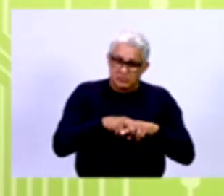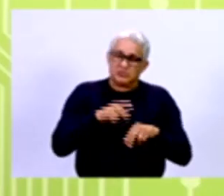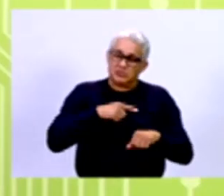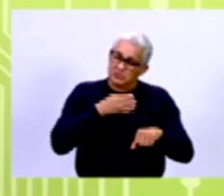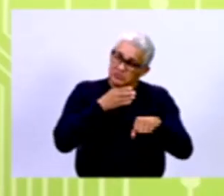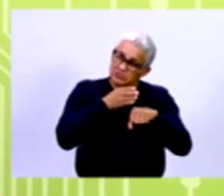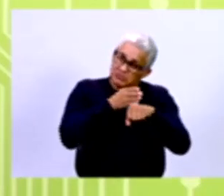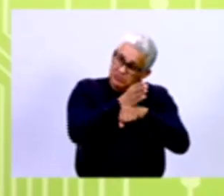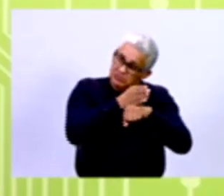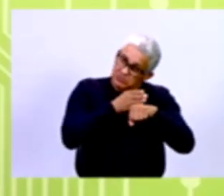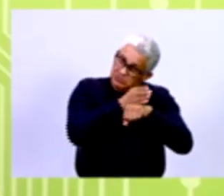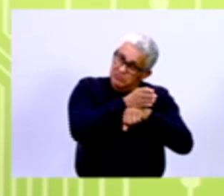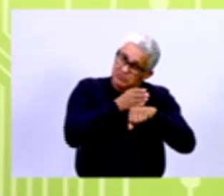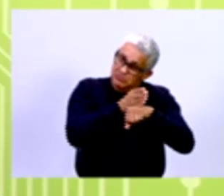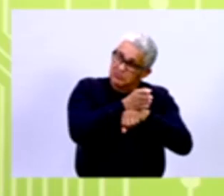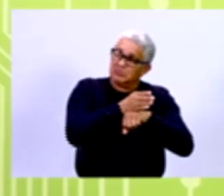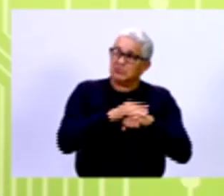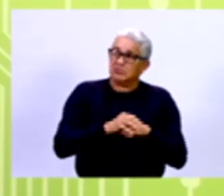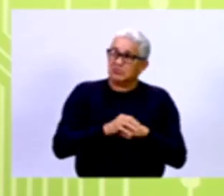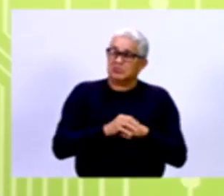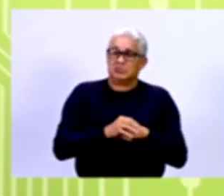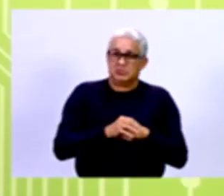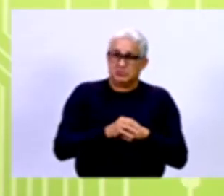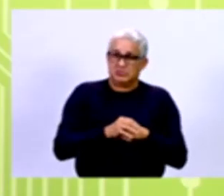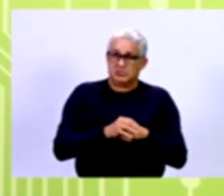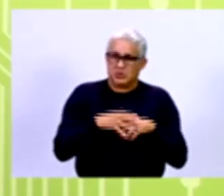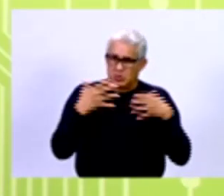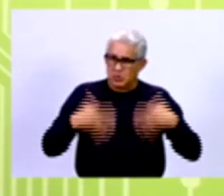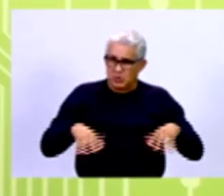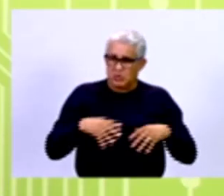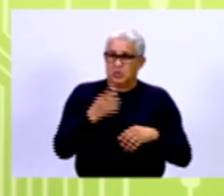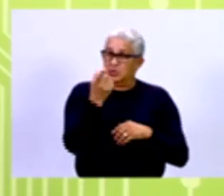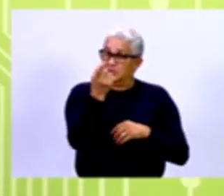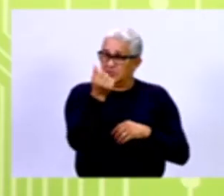acesso, de certa forma, farto a capitais.